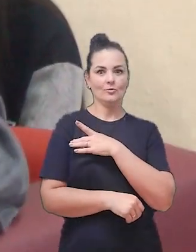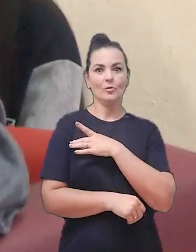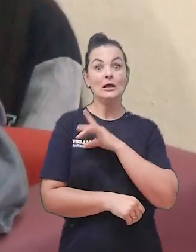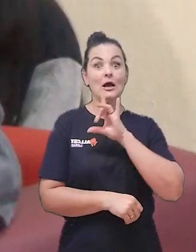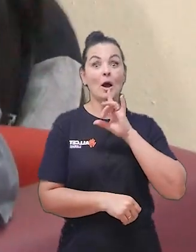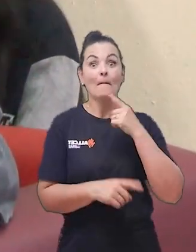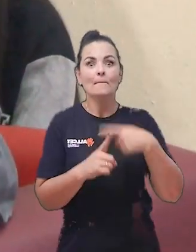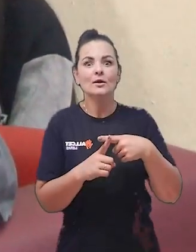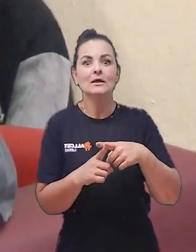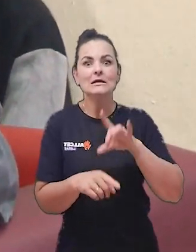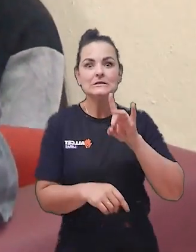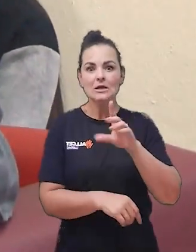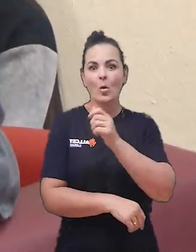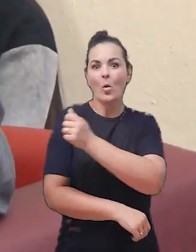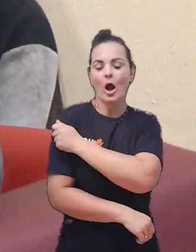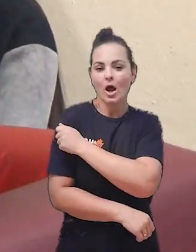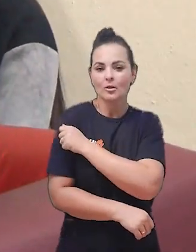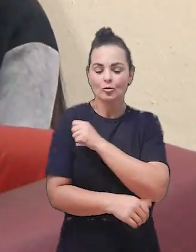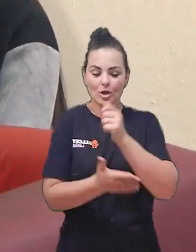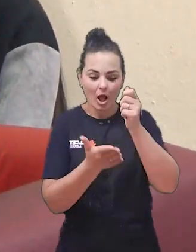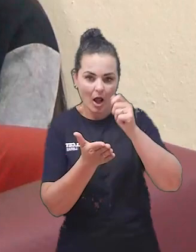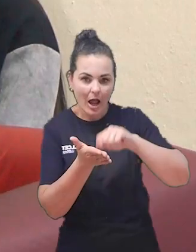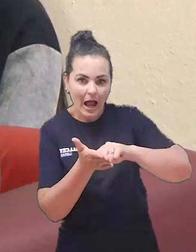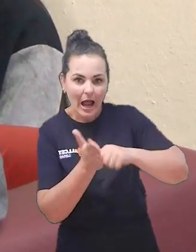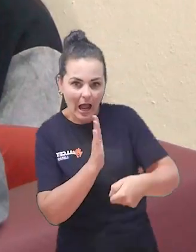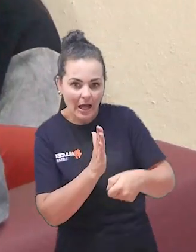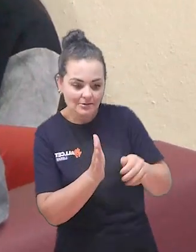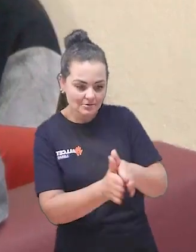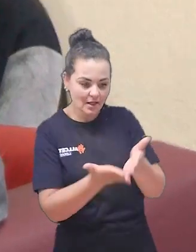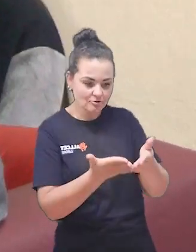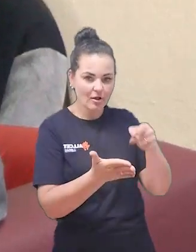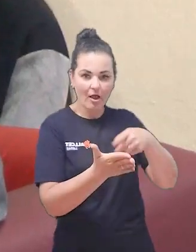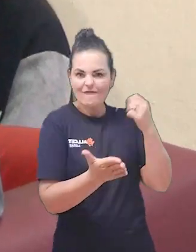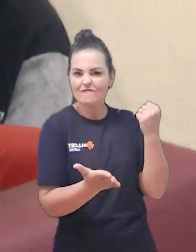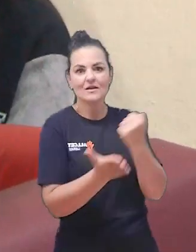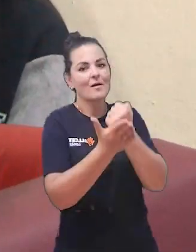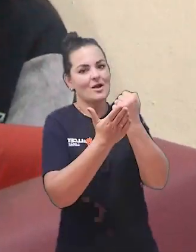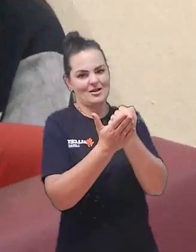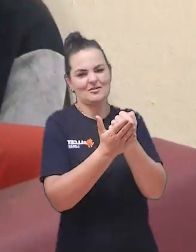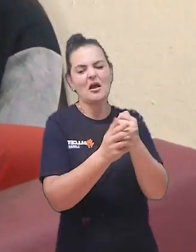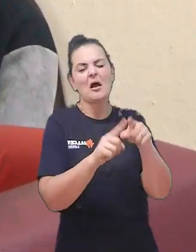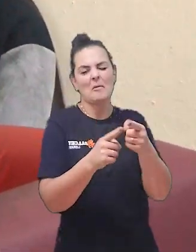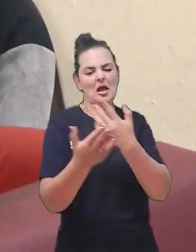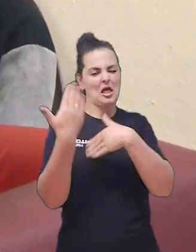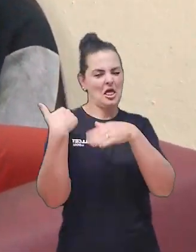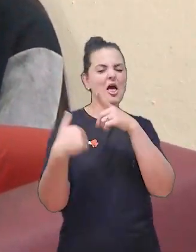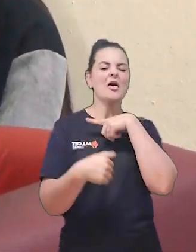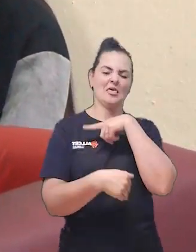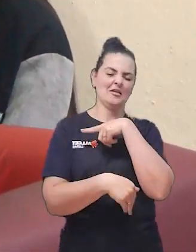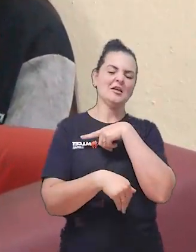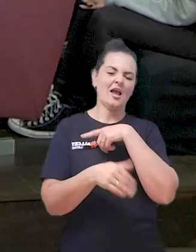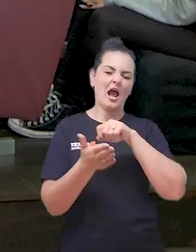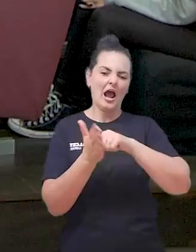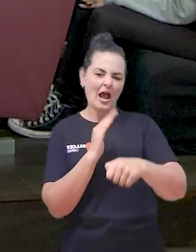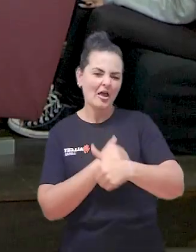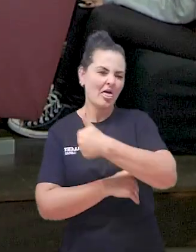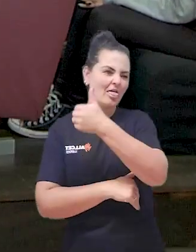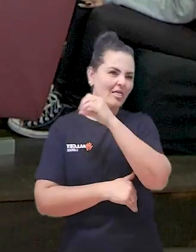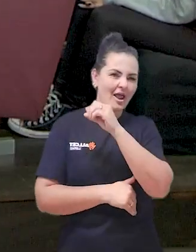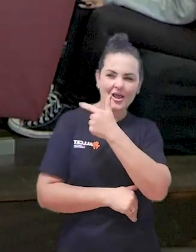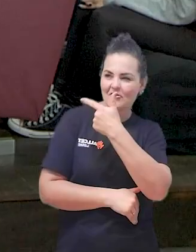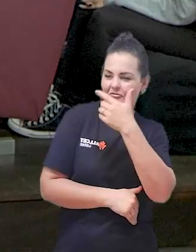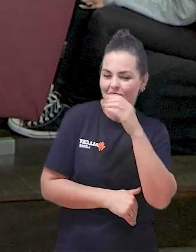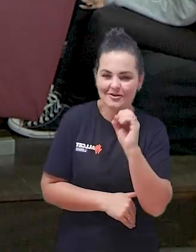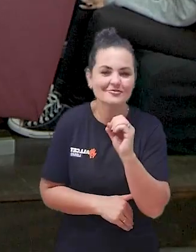que assinasse aquilo era um aluno que parecia que ia ficar marcado. Mas tem gente lá que assinou 10, 20 vezes. E